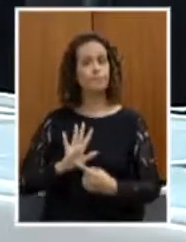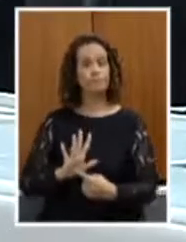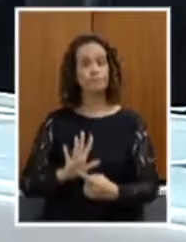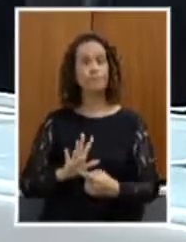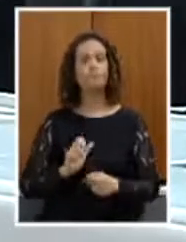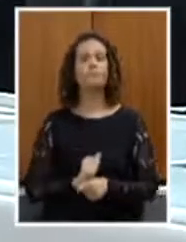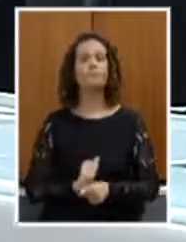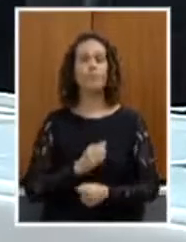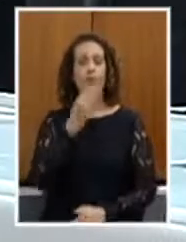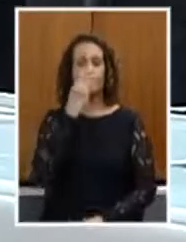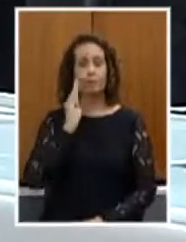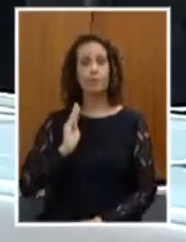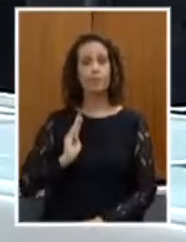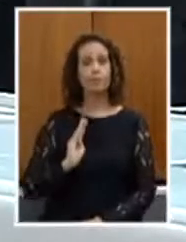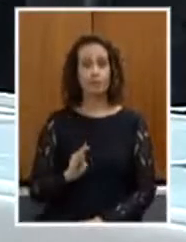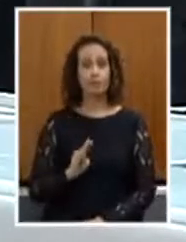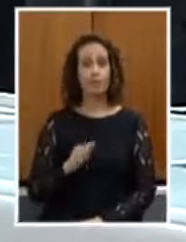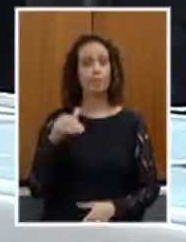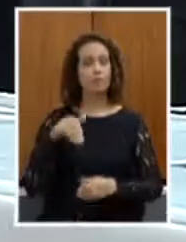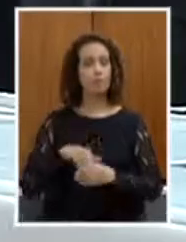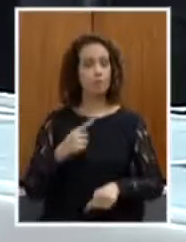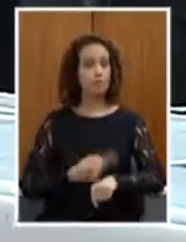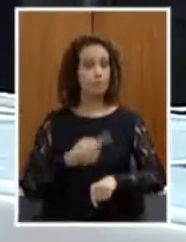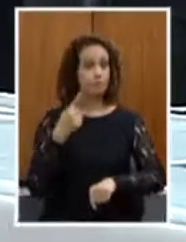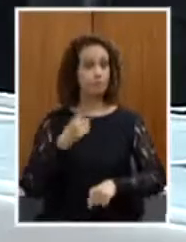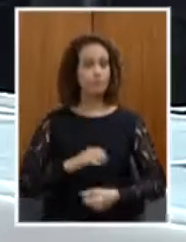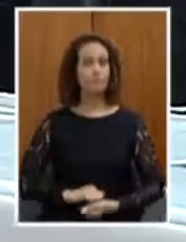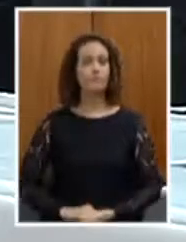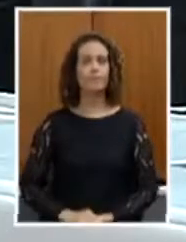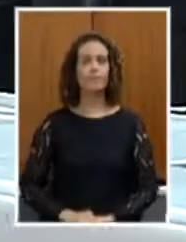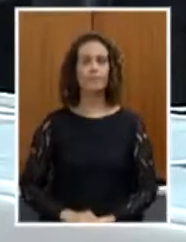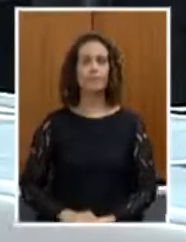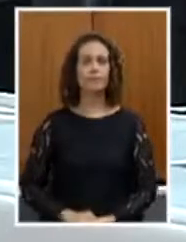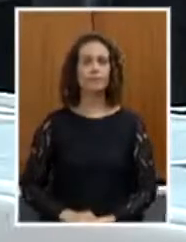pela rejeição. Em votação.